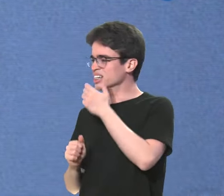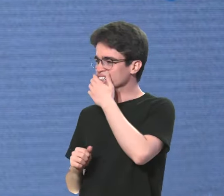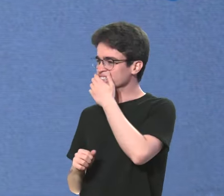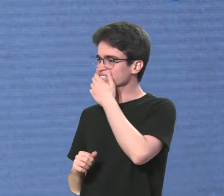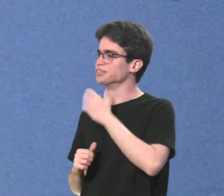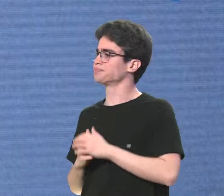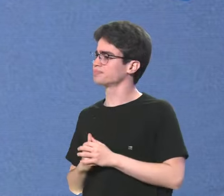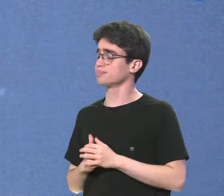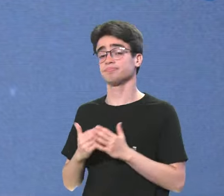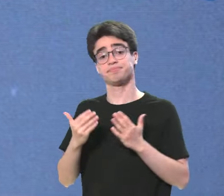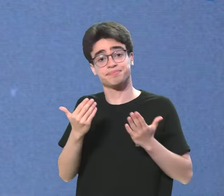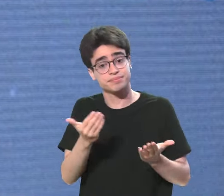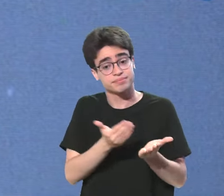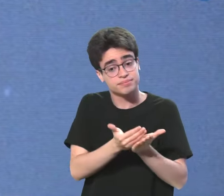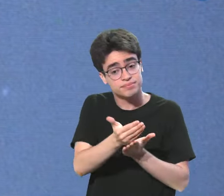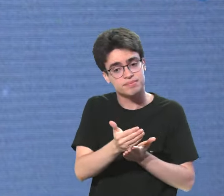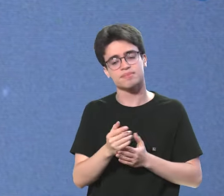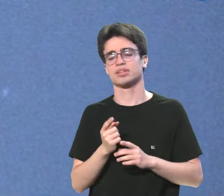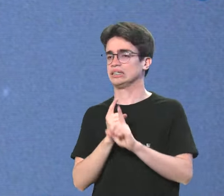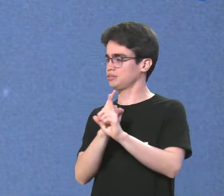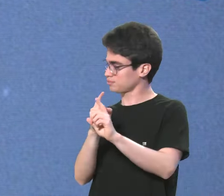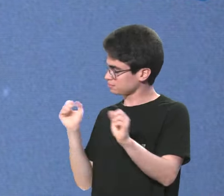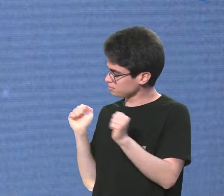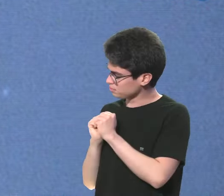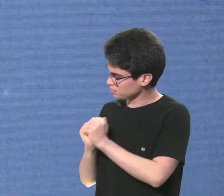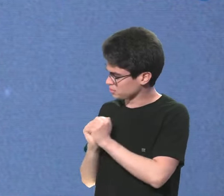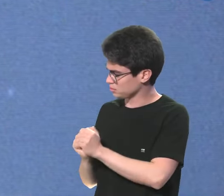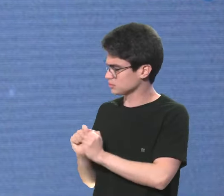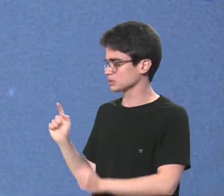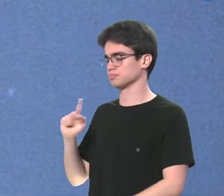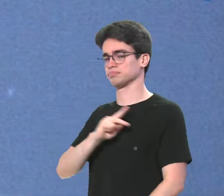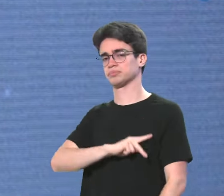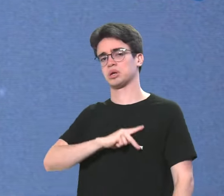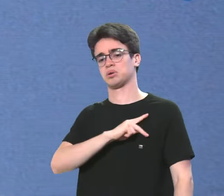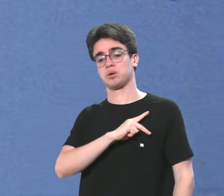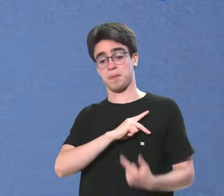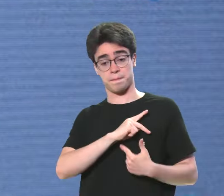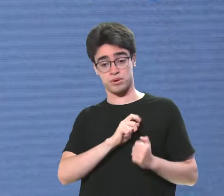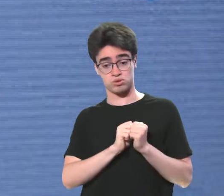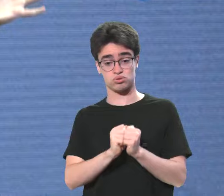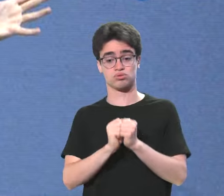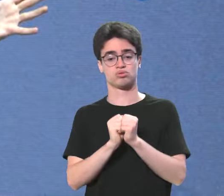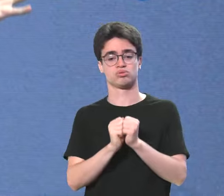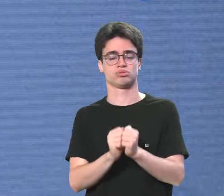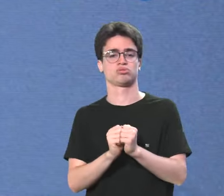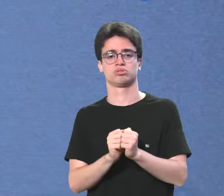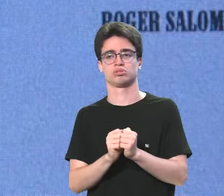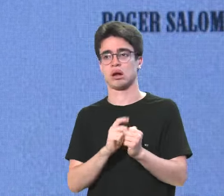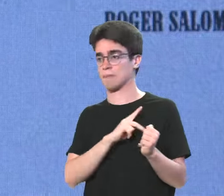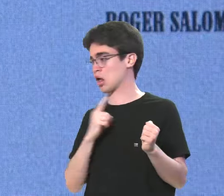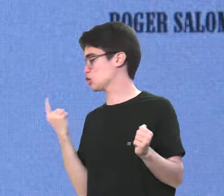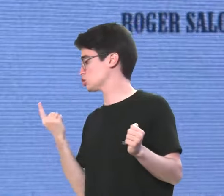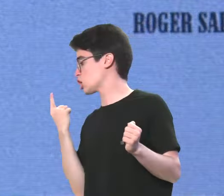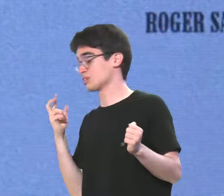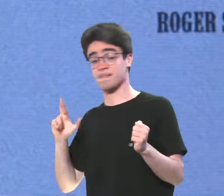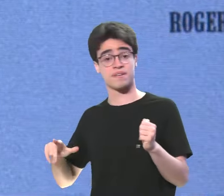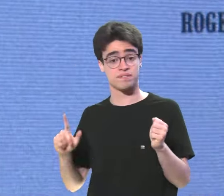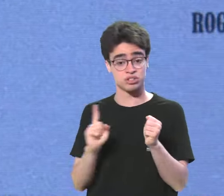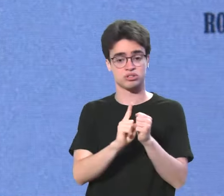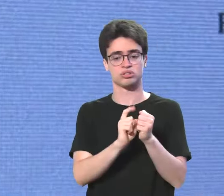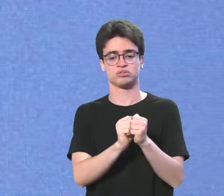aí sim os discípulos acolheram Saulo e Saulo ficou com eles não sozinho pregando em